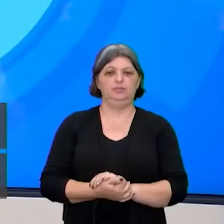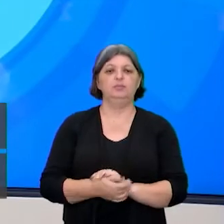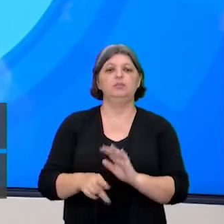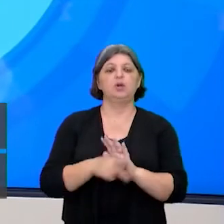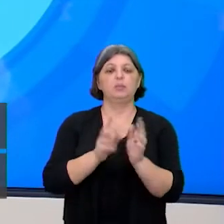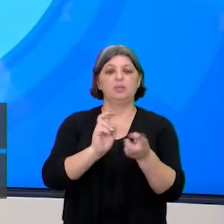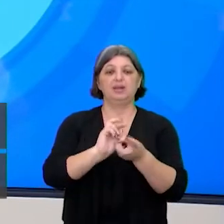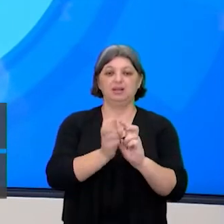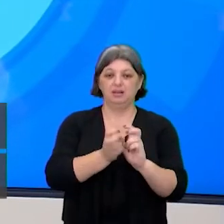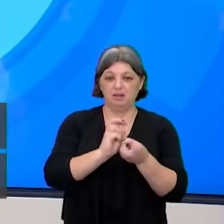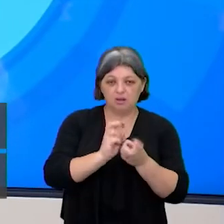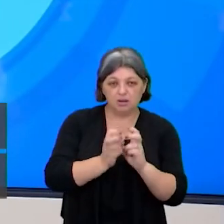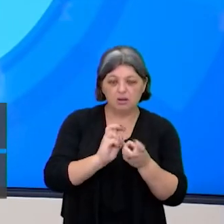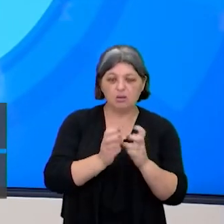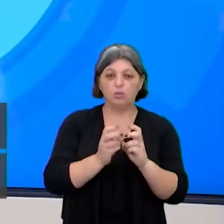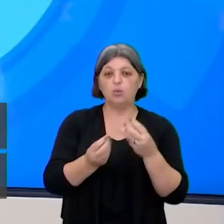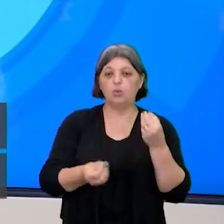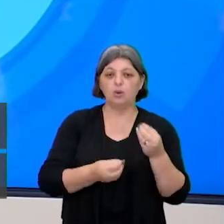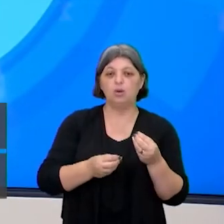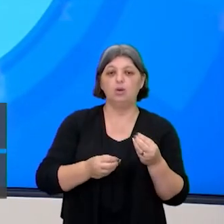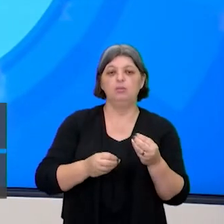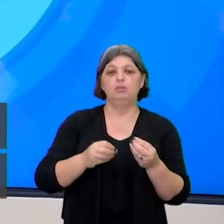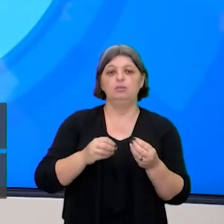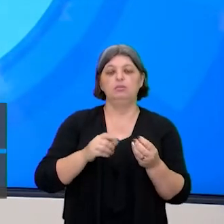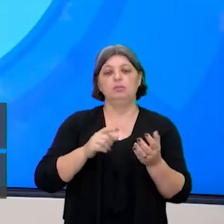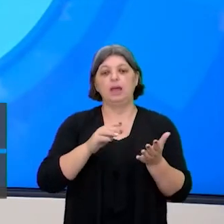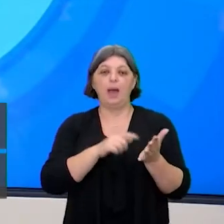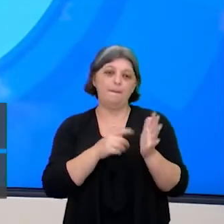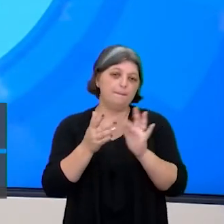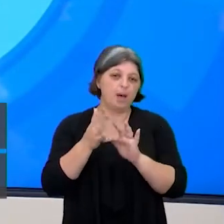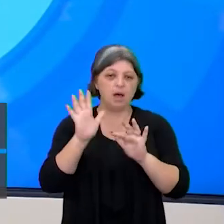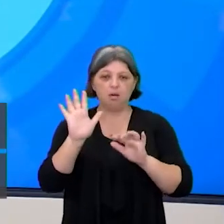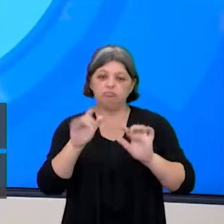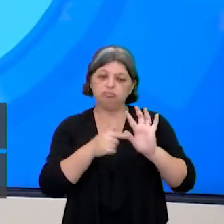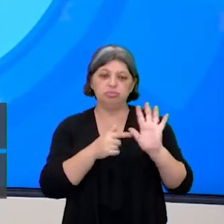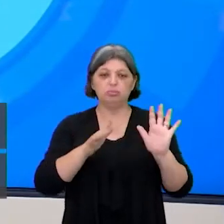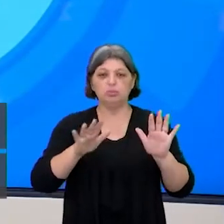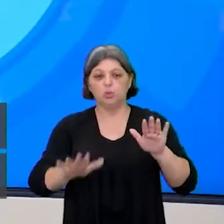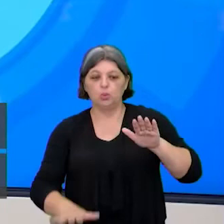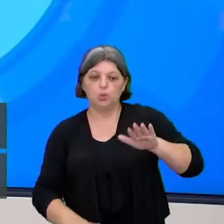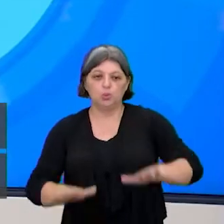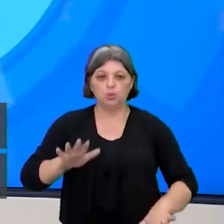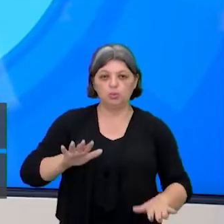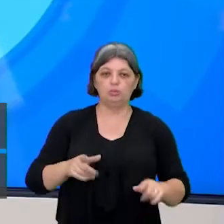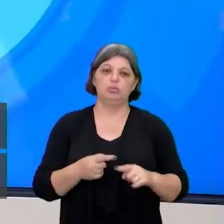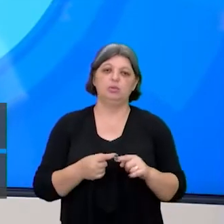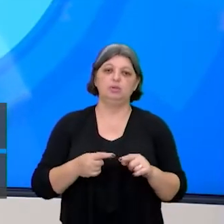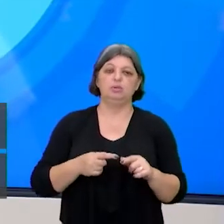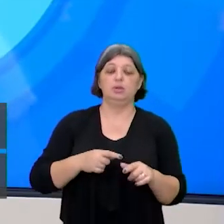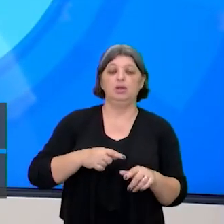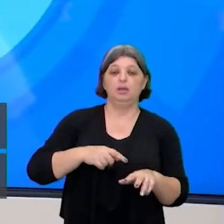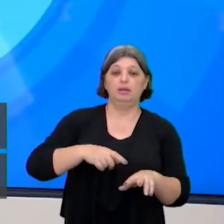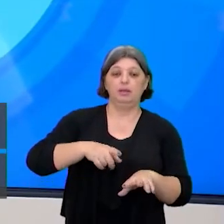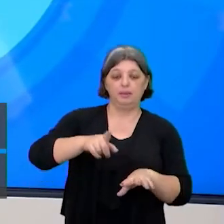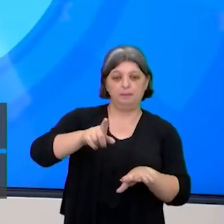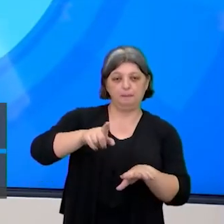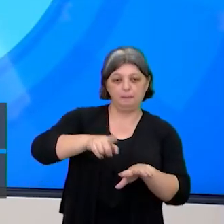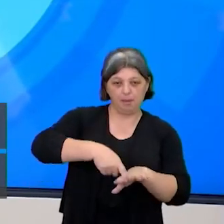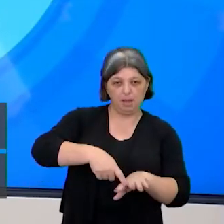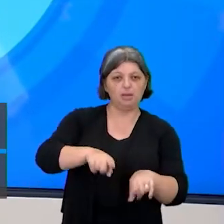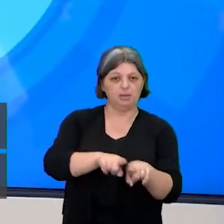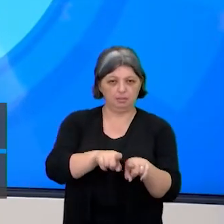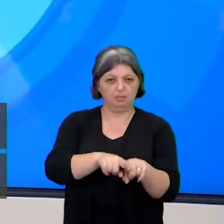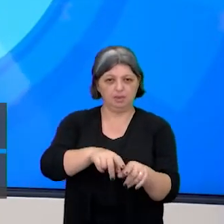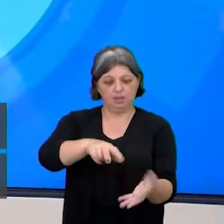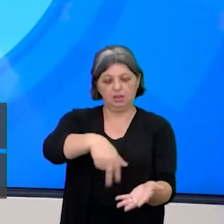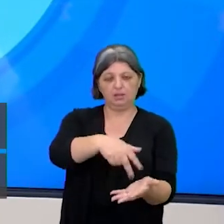o peso está jogando na palma da mão, né? Quando depende da dança, mais para os pés. Então, todo esse contexto,